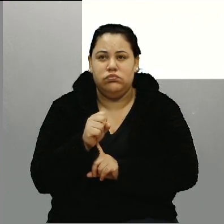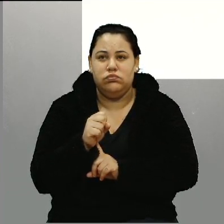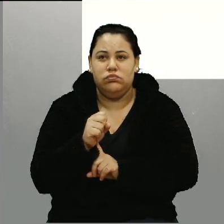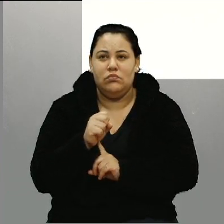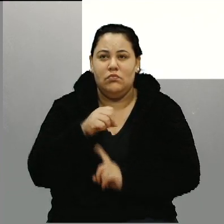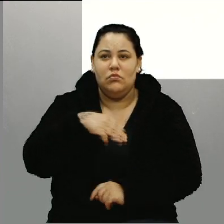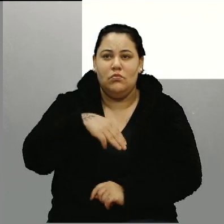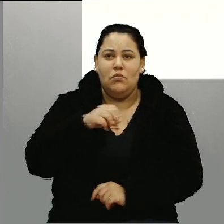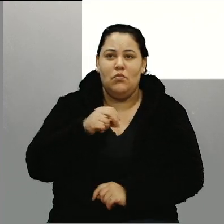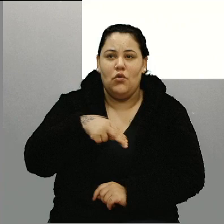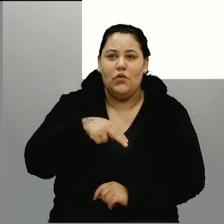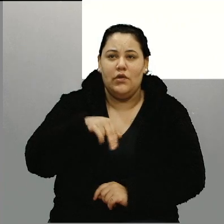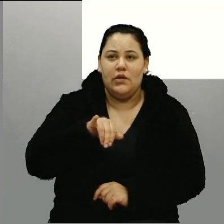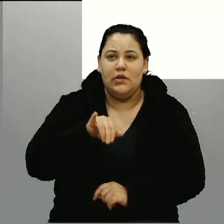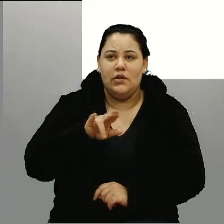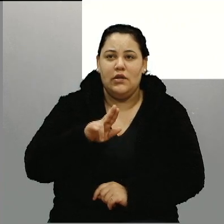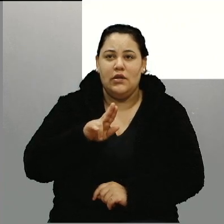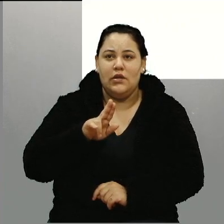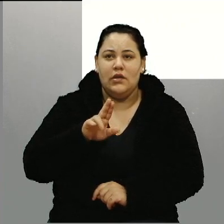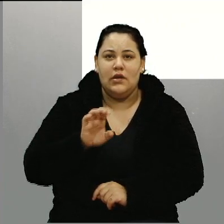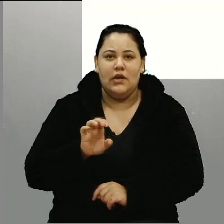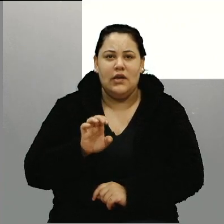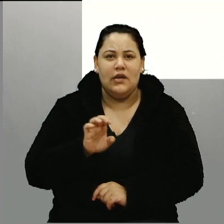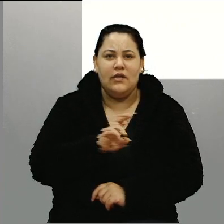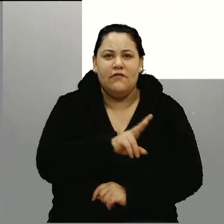Monique Varela Emer.